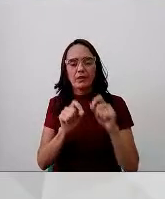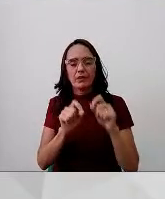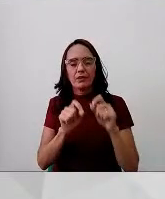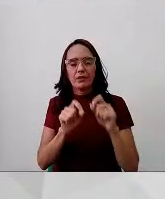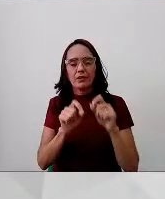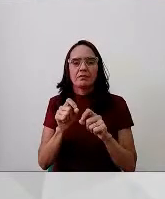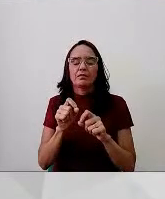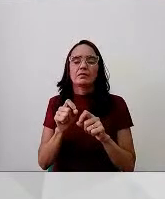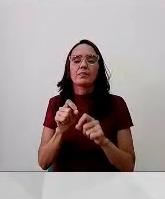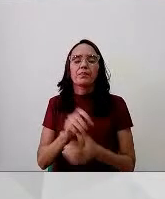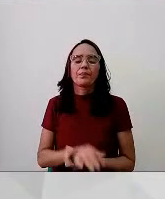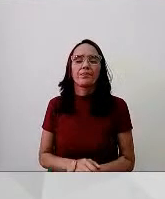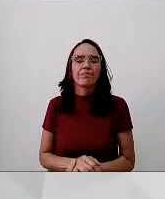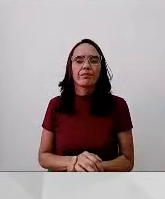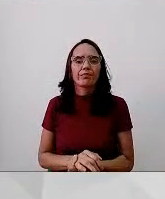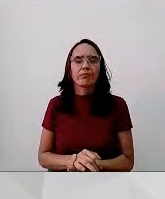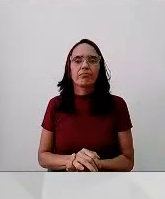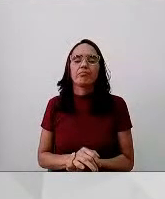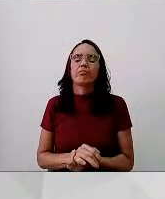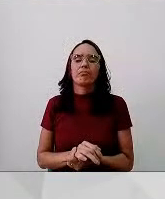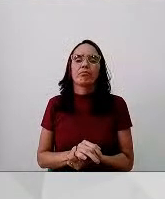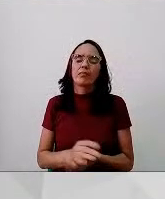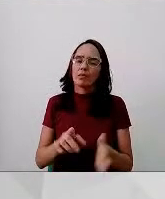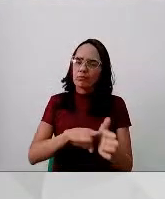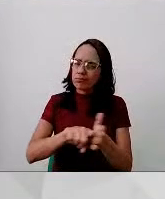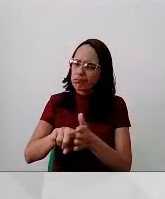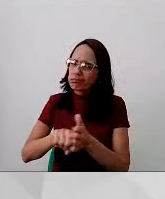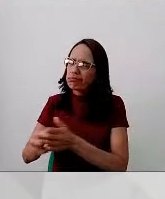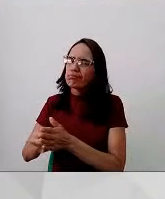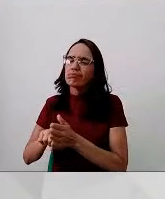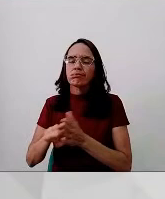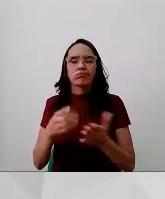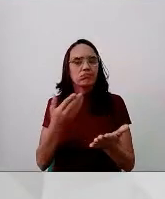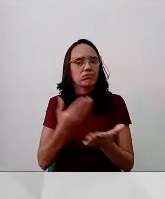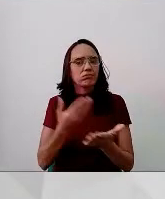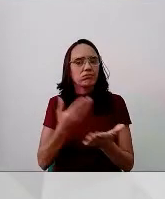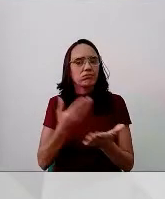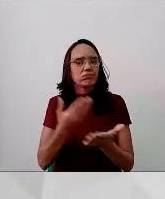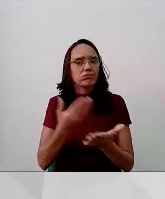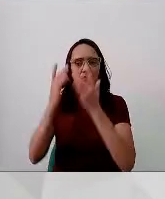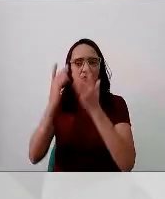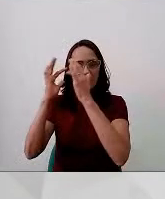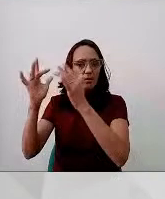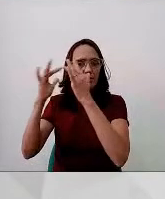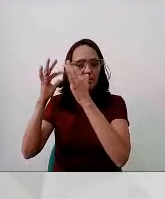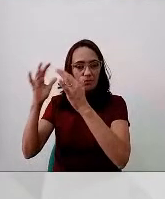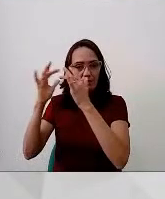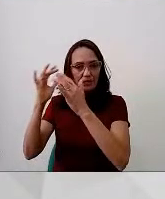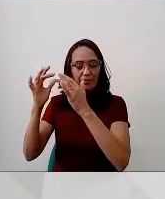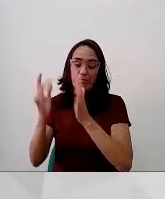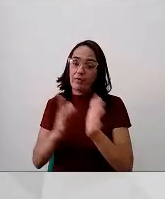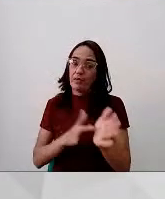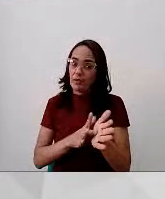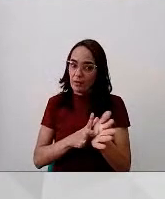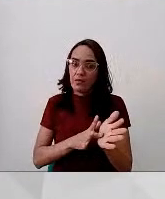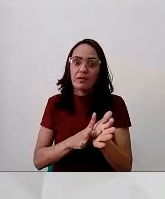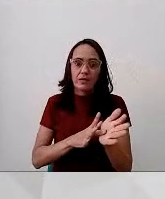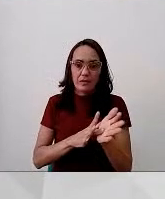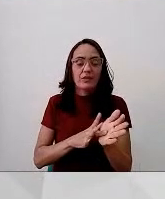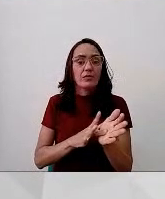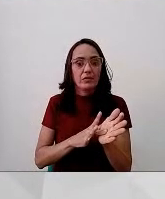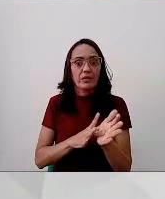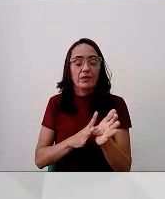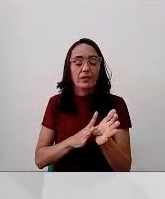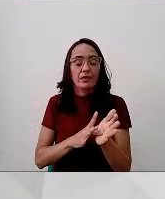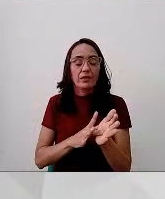nos estudos de redes neurais artificiais caísse drasticamente. Poucos cientistas no mundo